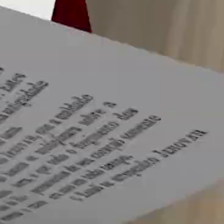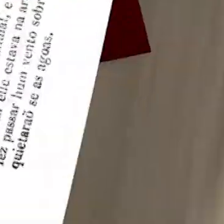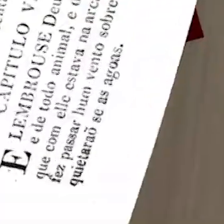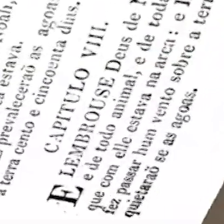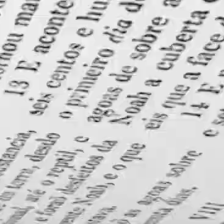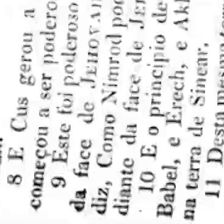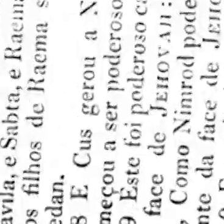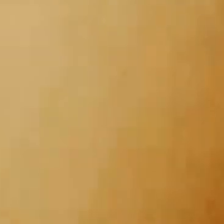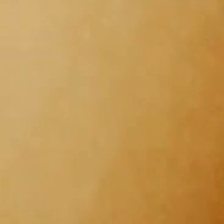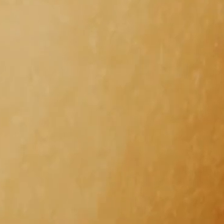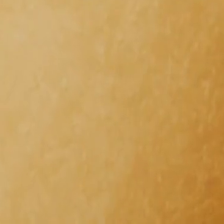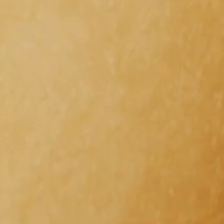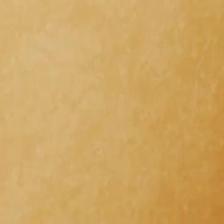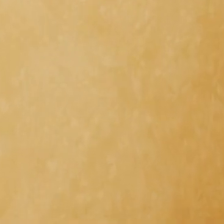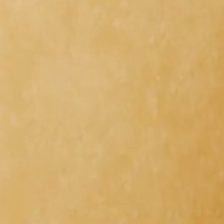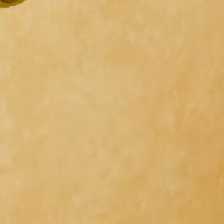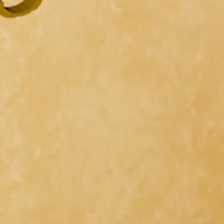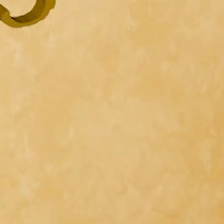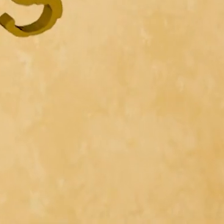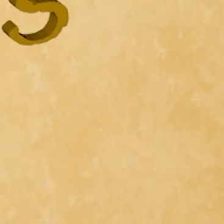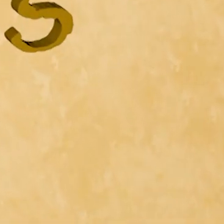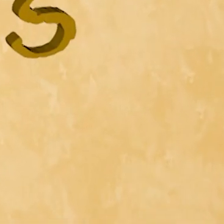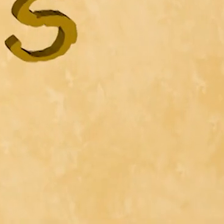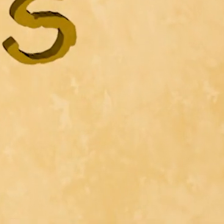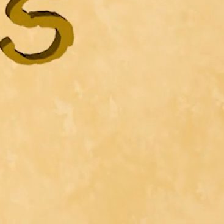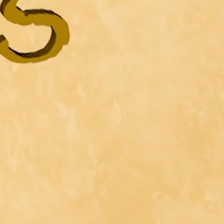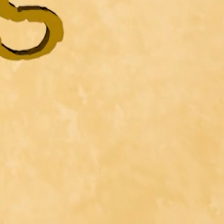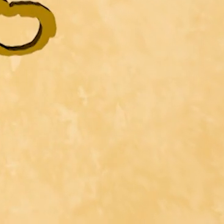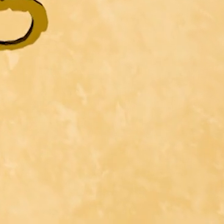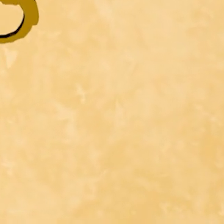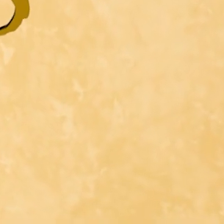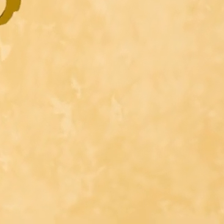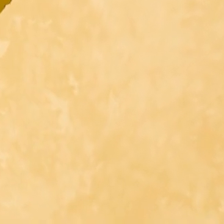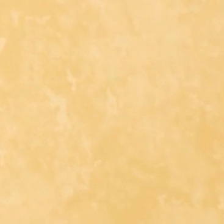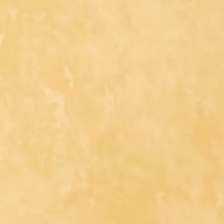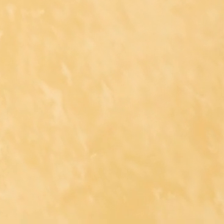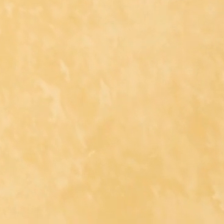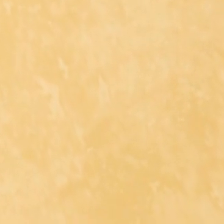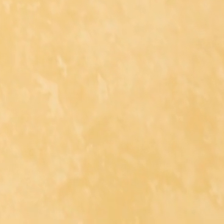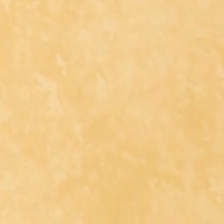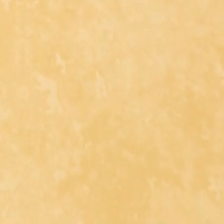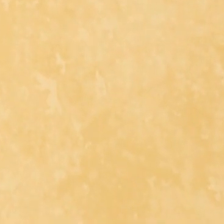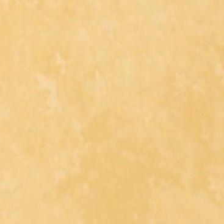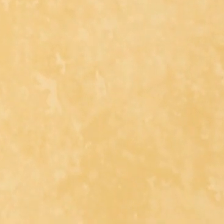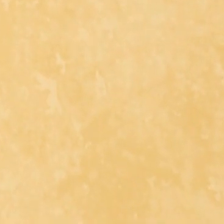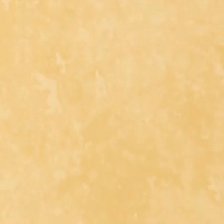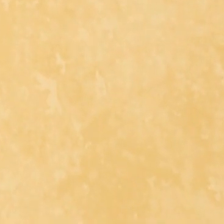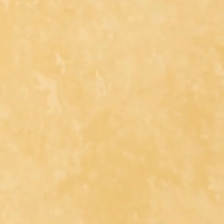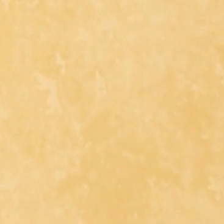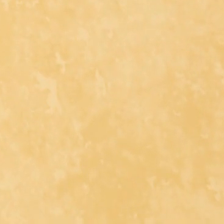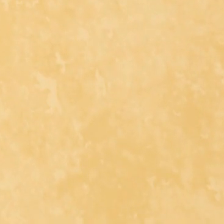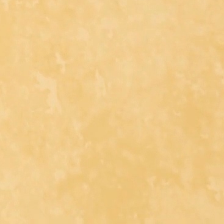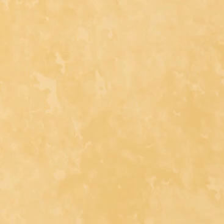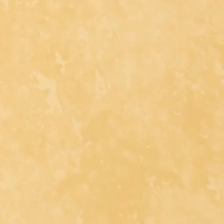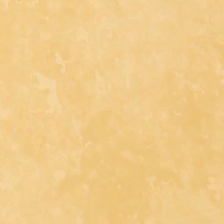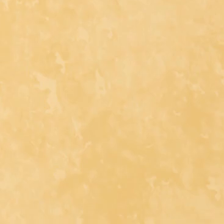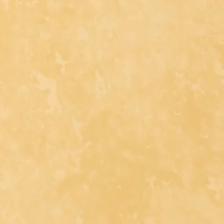TV Web Manaim apresenta Conversas Bíblicas.